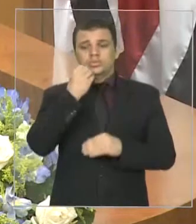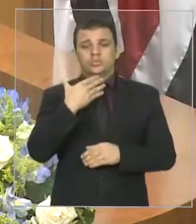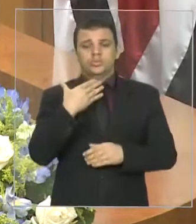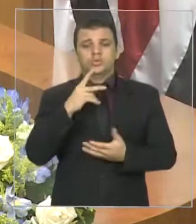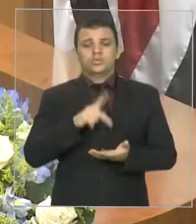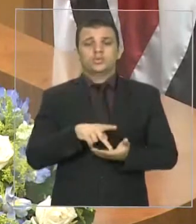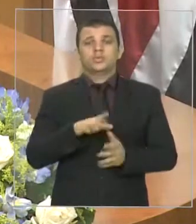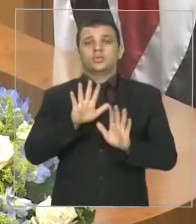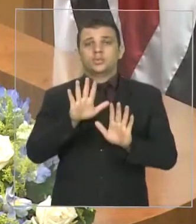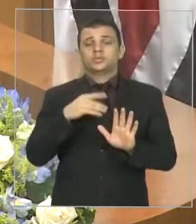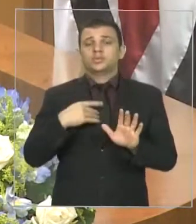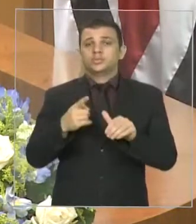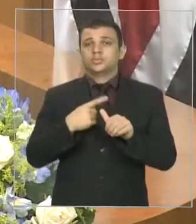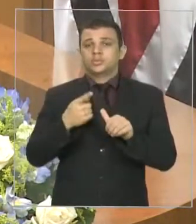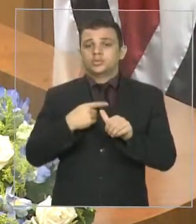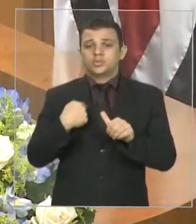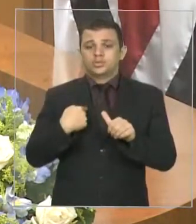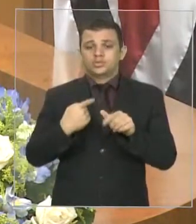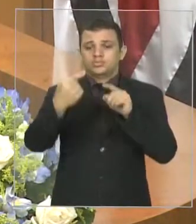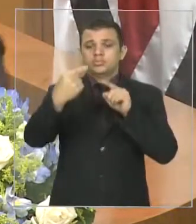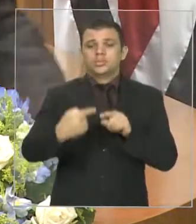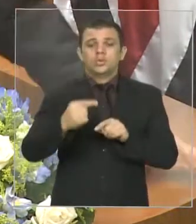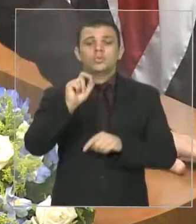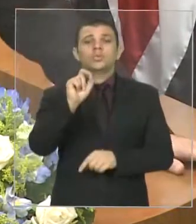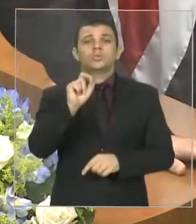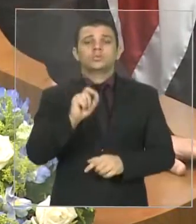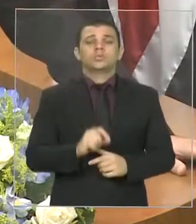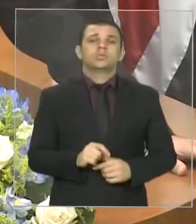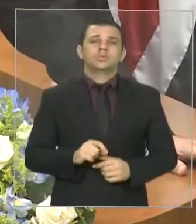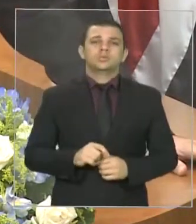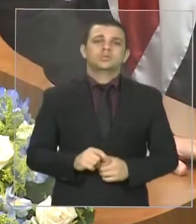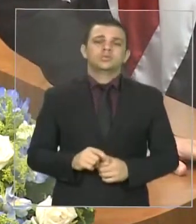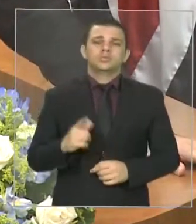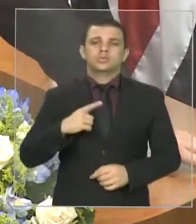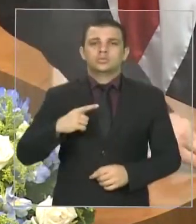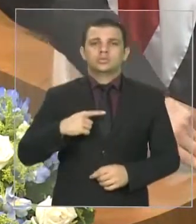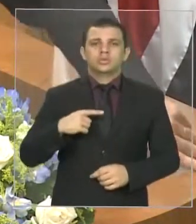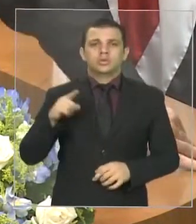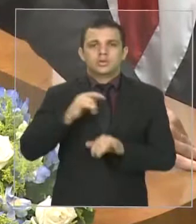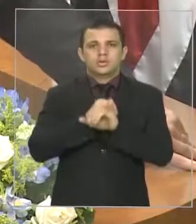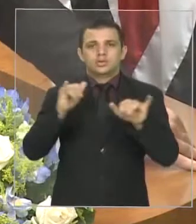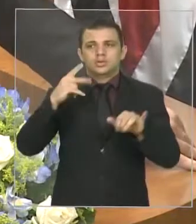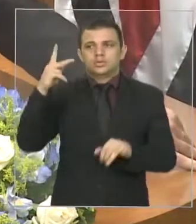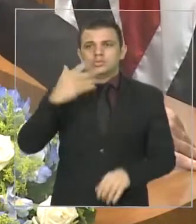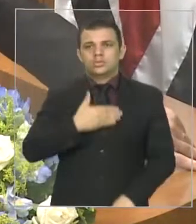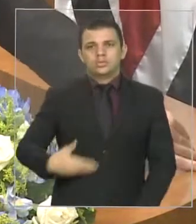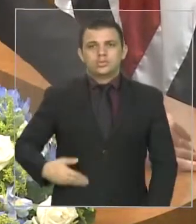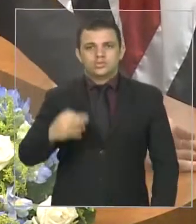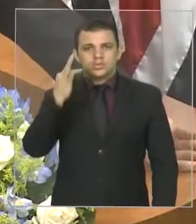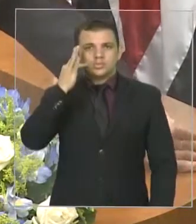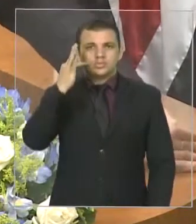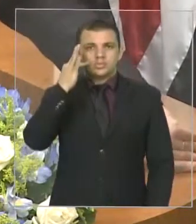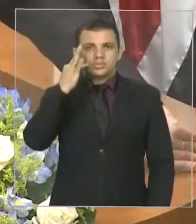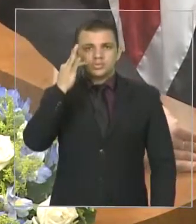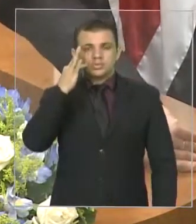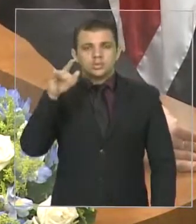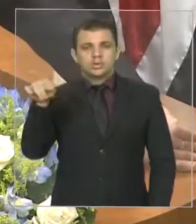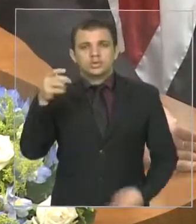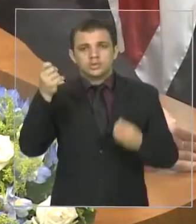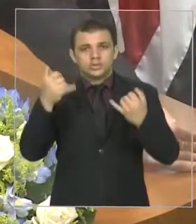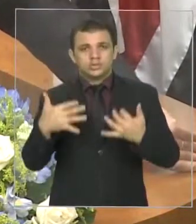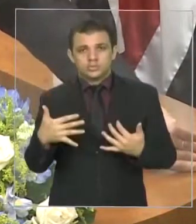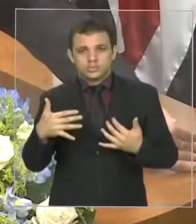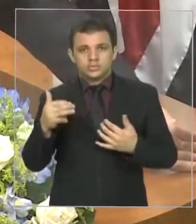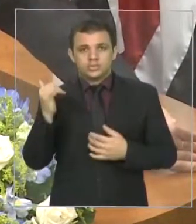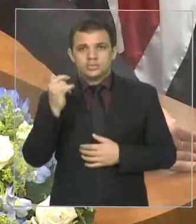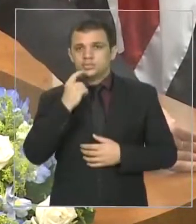primeiro contrapor a uma declaração do governador Flávio Dino que deu ao jornalista da Rede